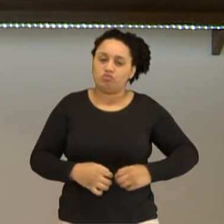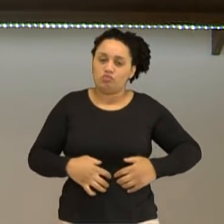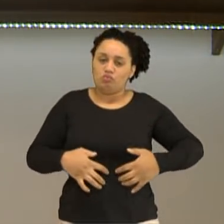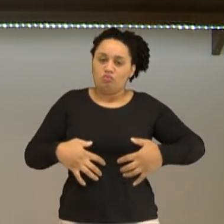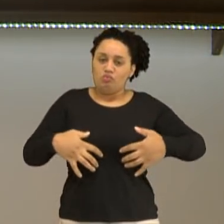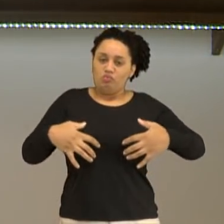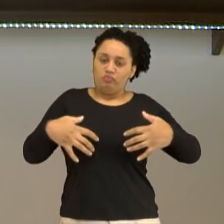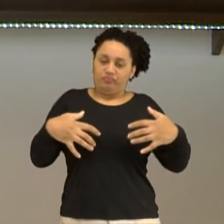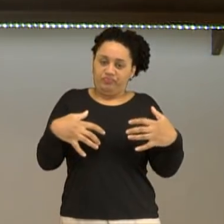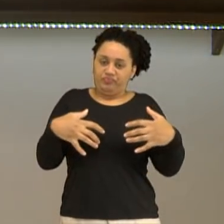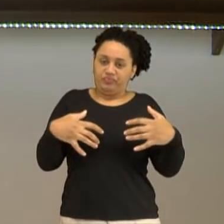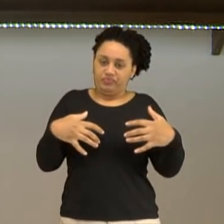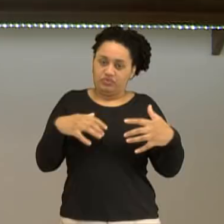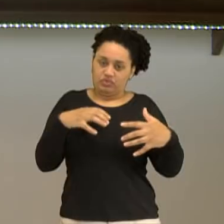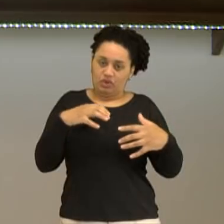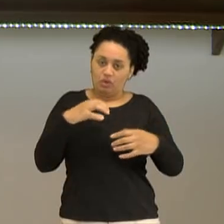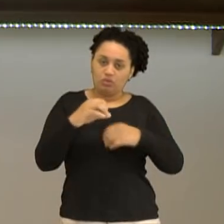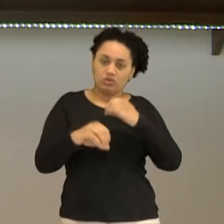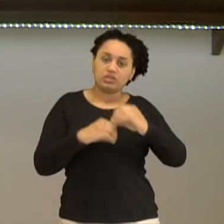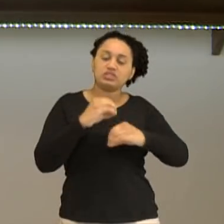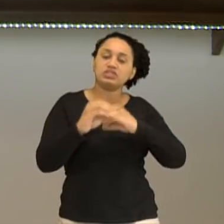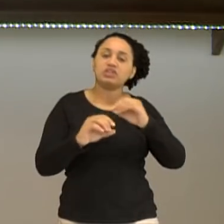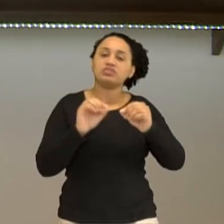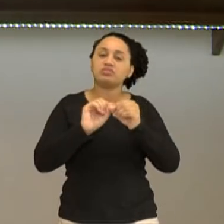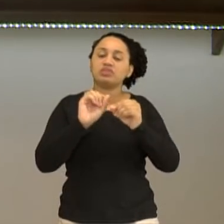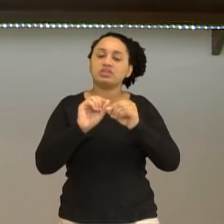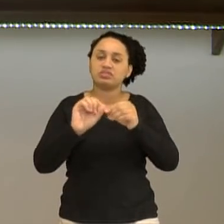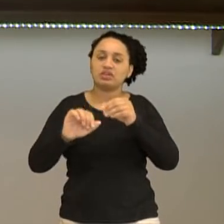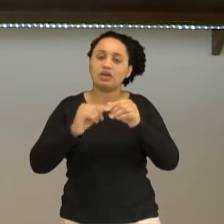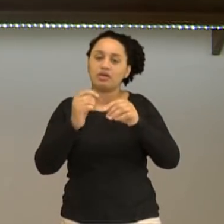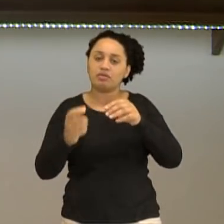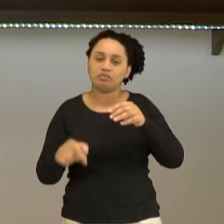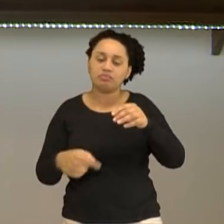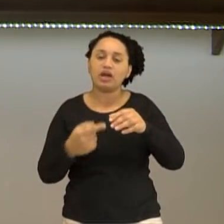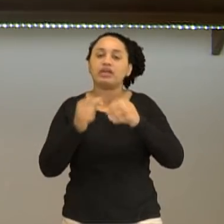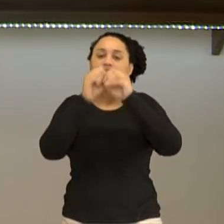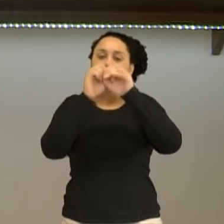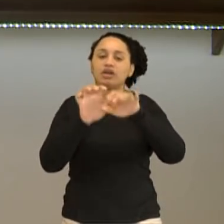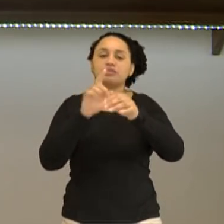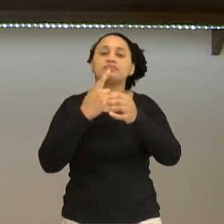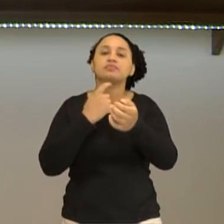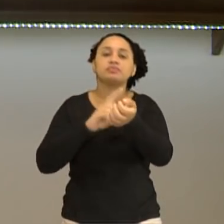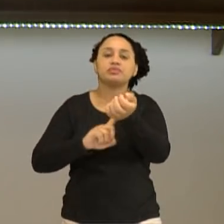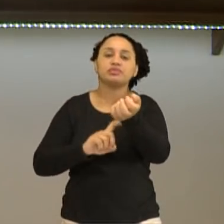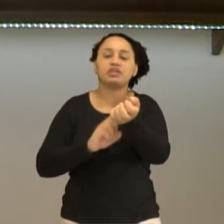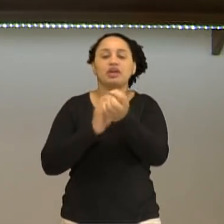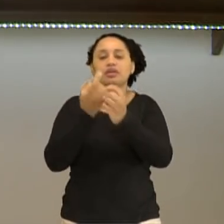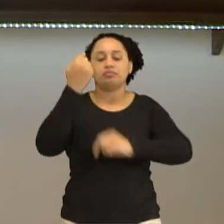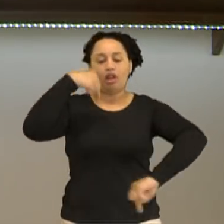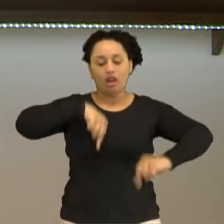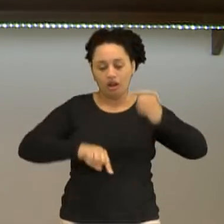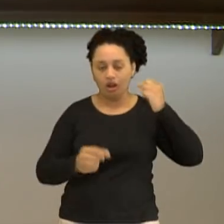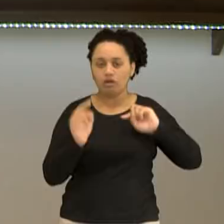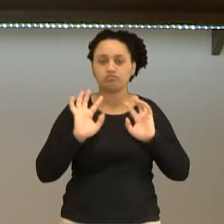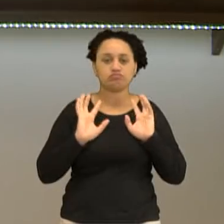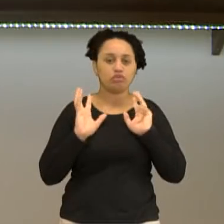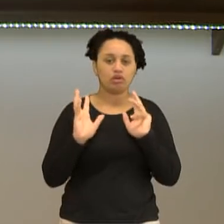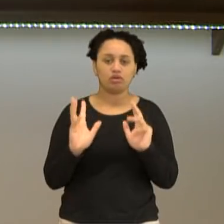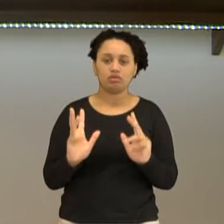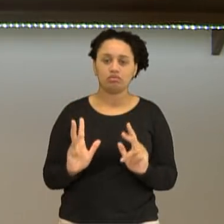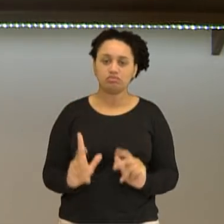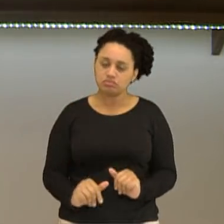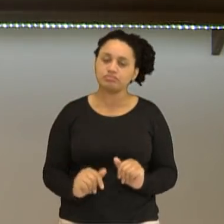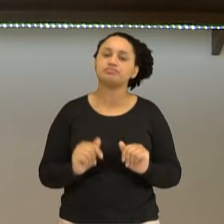o oxigênio vai acabar passando dos alvéolos para a corrente sanguínea e vai para todo o corpo,